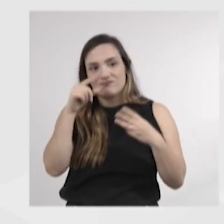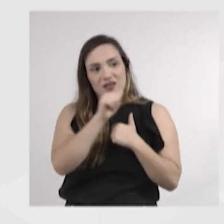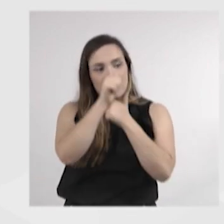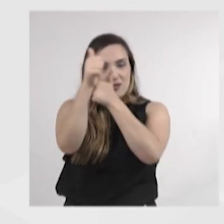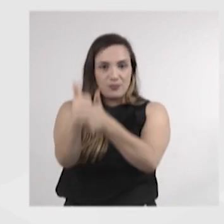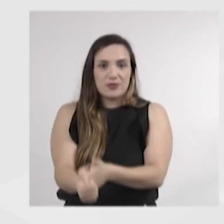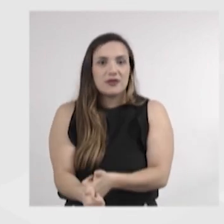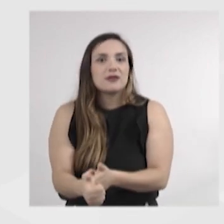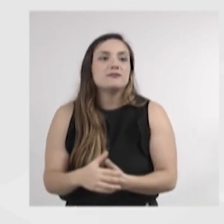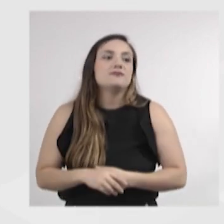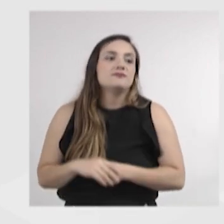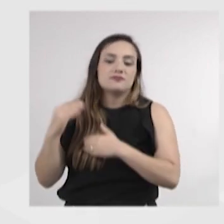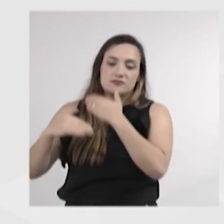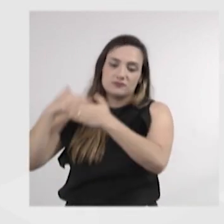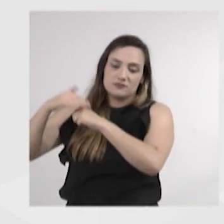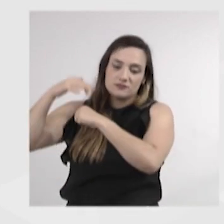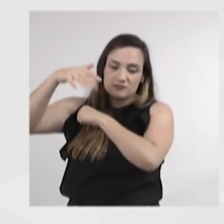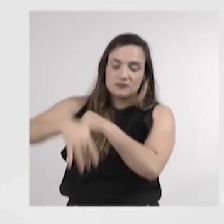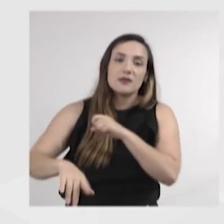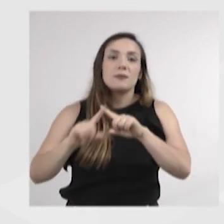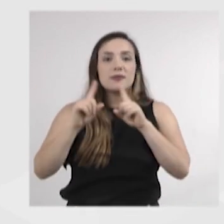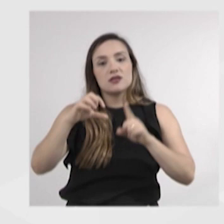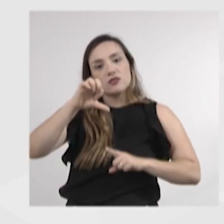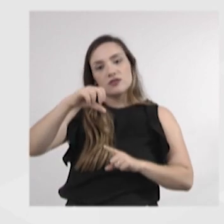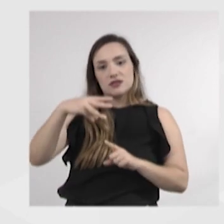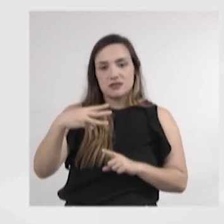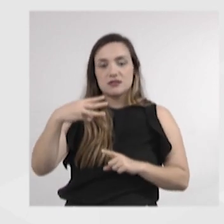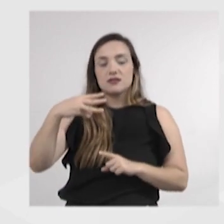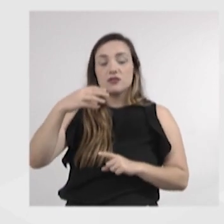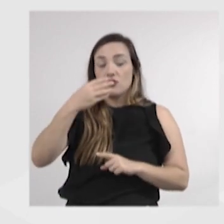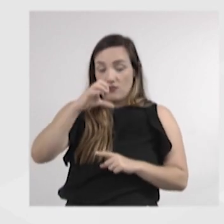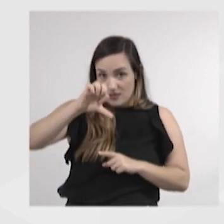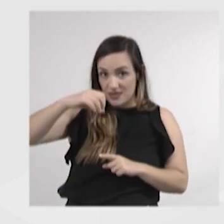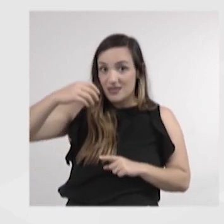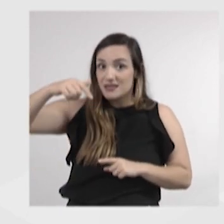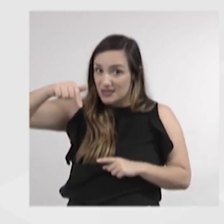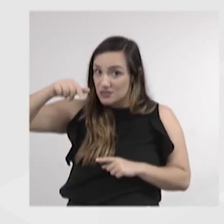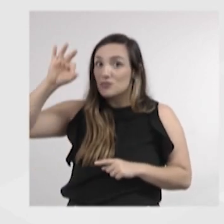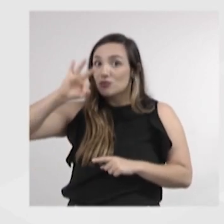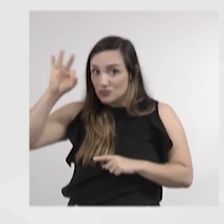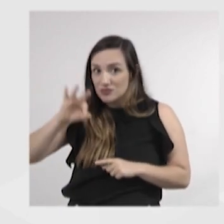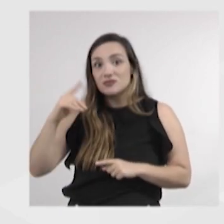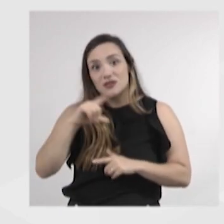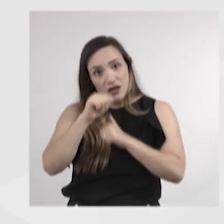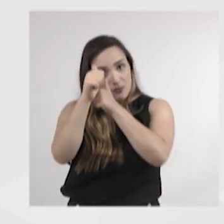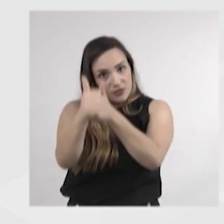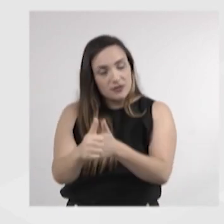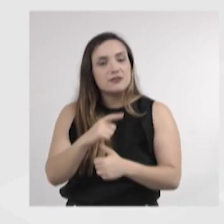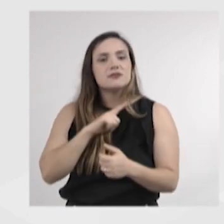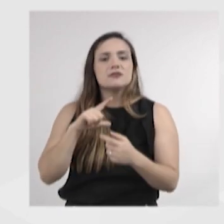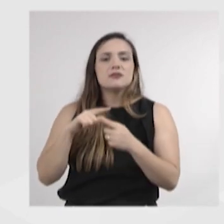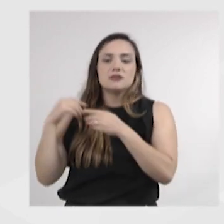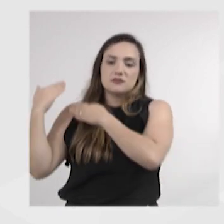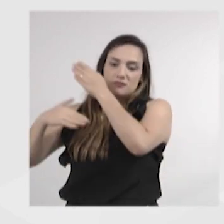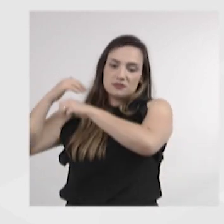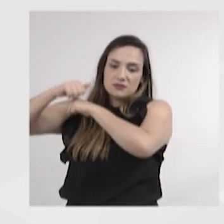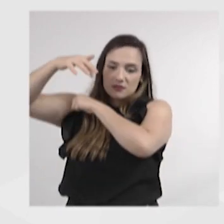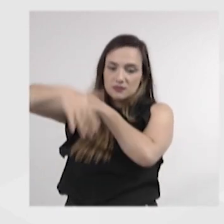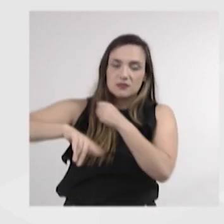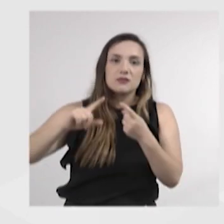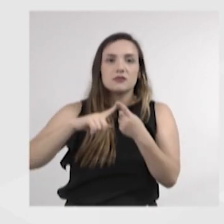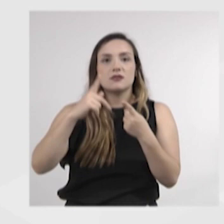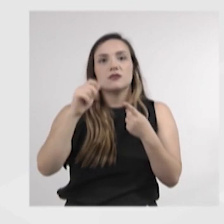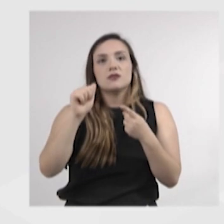o que chega na Itaipu é que não está monitorado, 97% está. E ali os pontos vermelhos, vocês notam que tem a usina de Porto Primavera, usina de